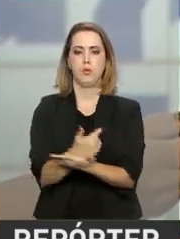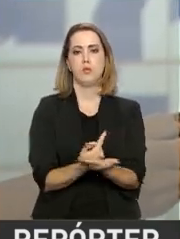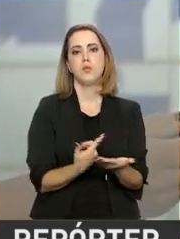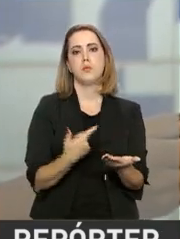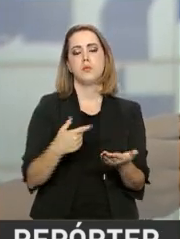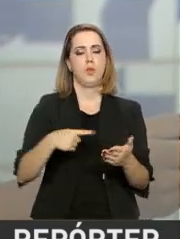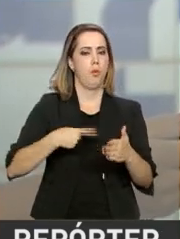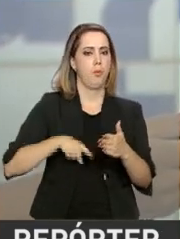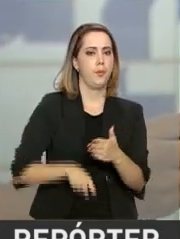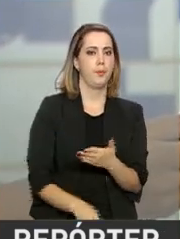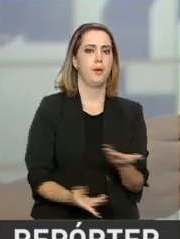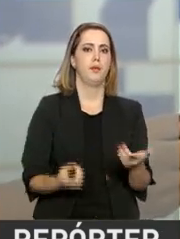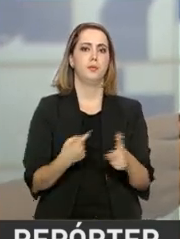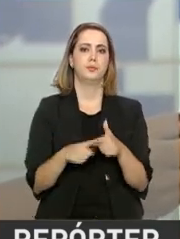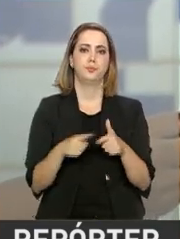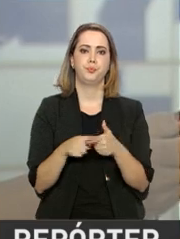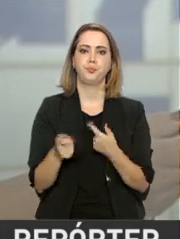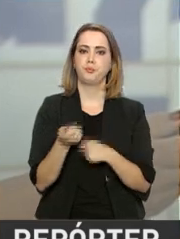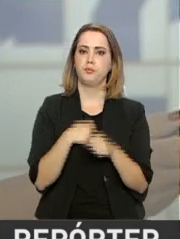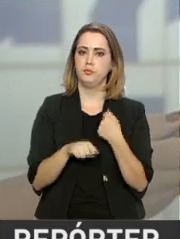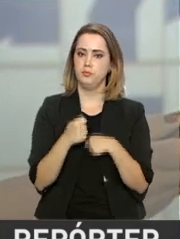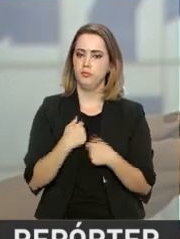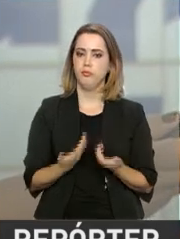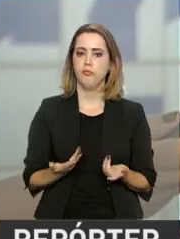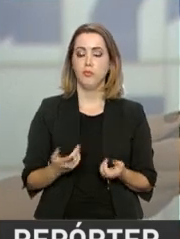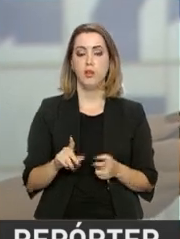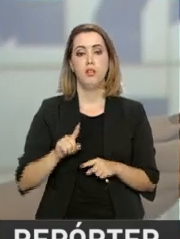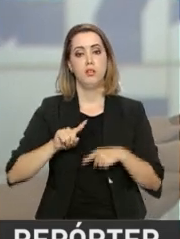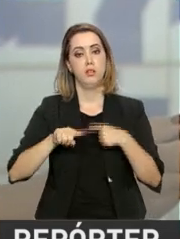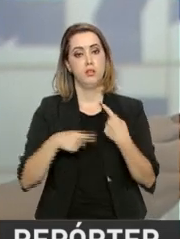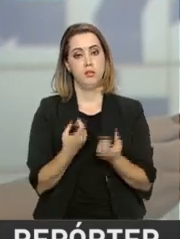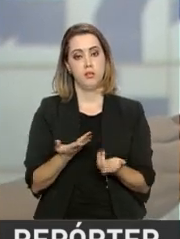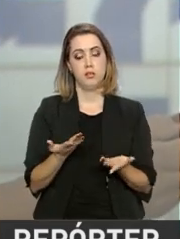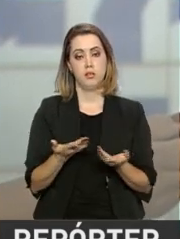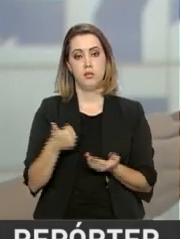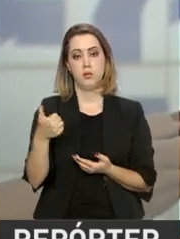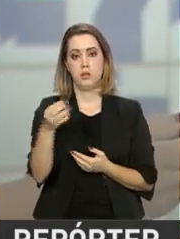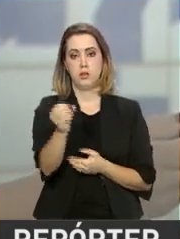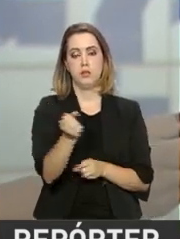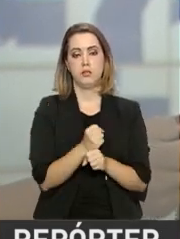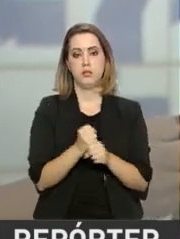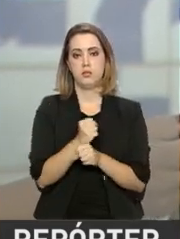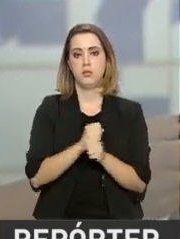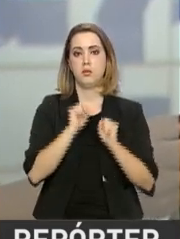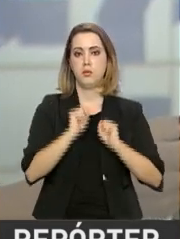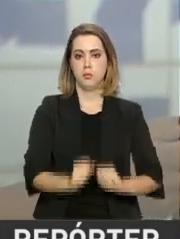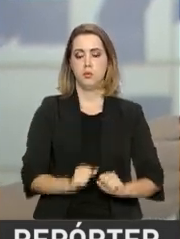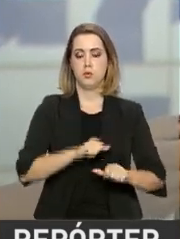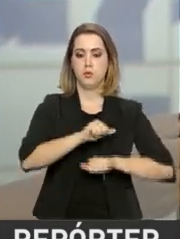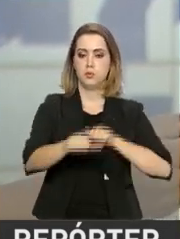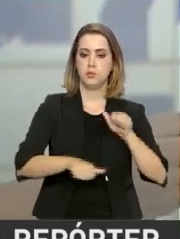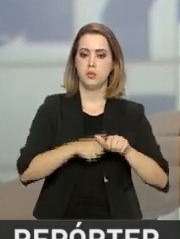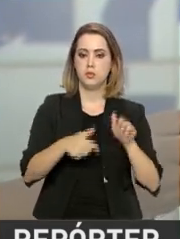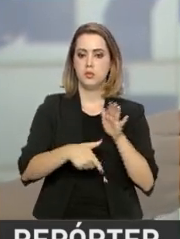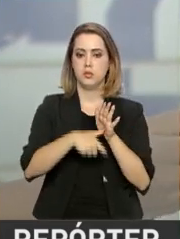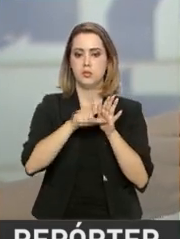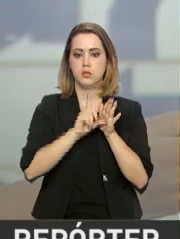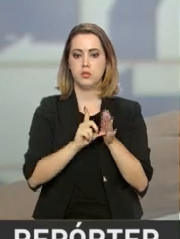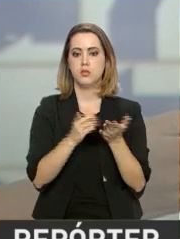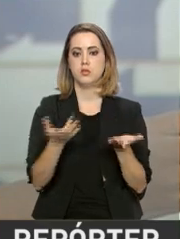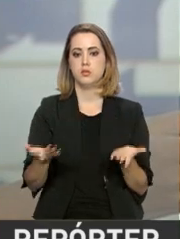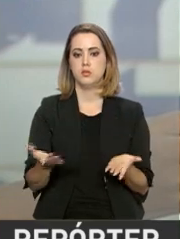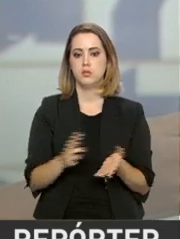vamos sair do desemprego n em vez de mudar em 10 anos a PEC se possa mudar antes ele fez uma